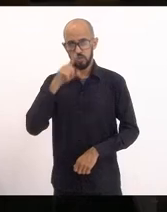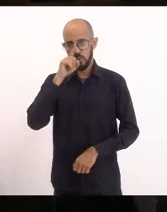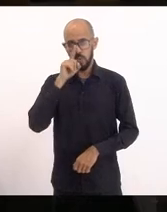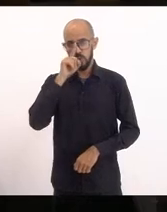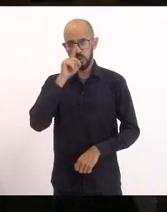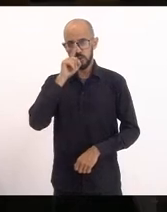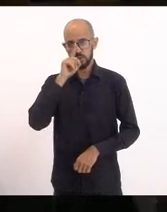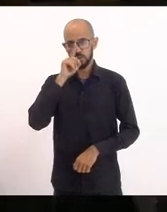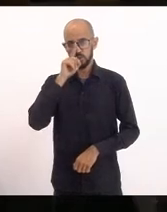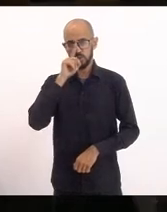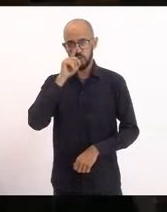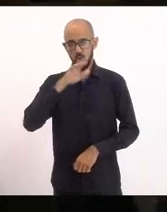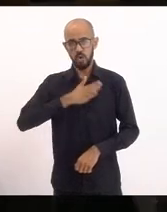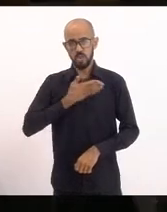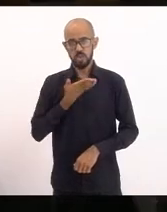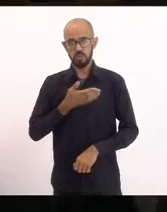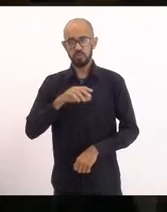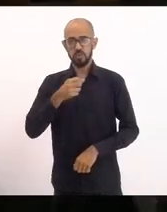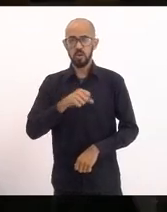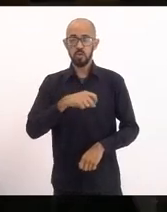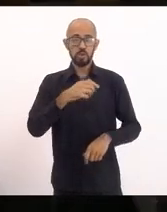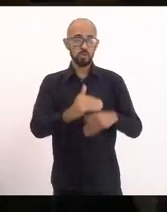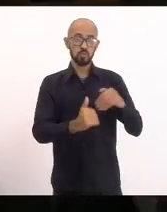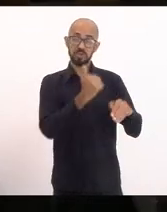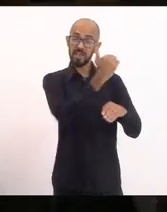as maiores patentes ganham